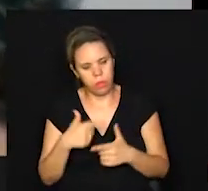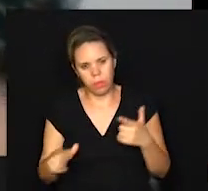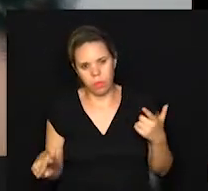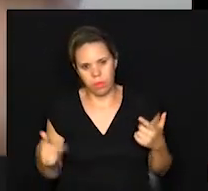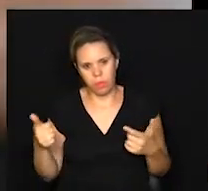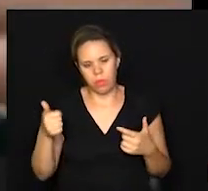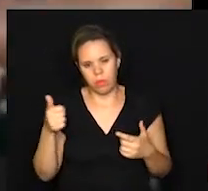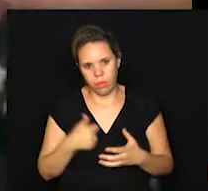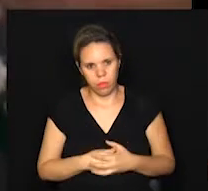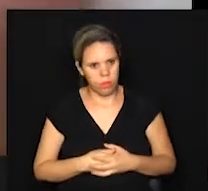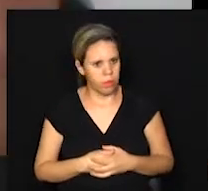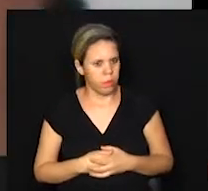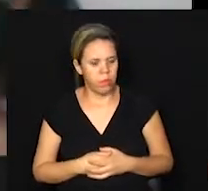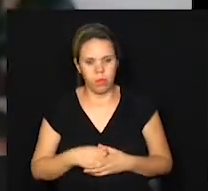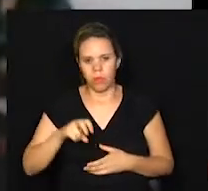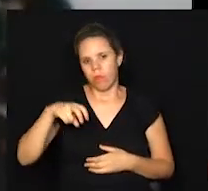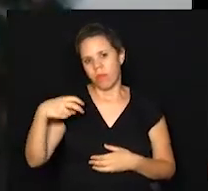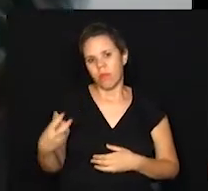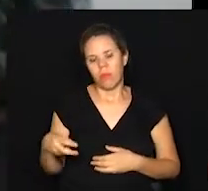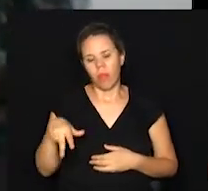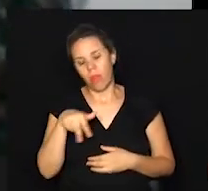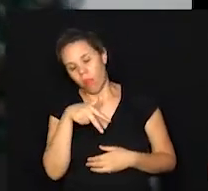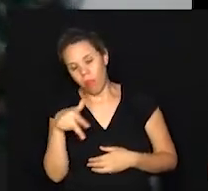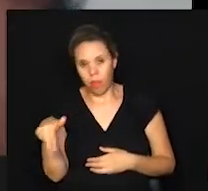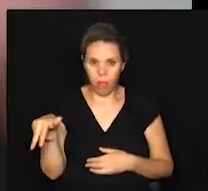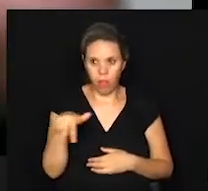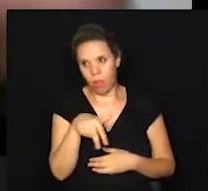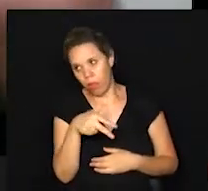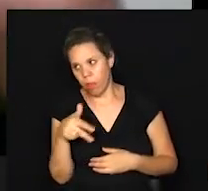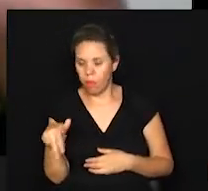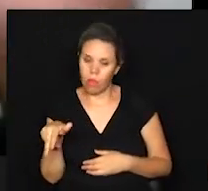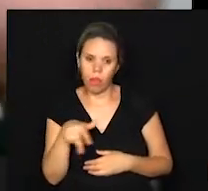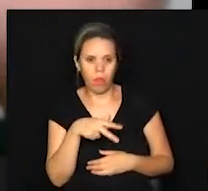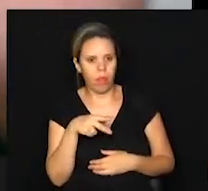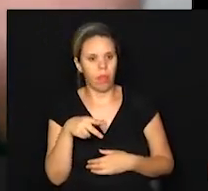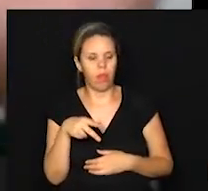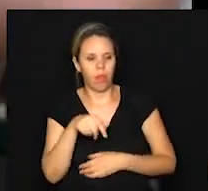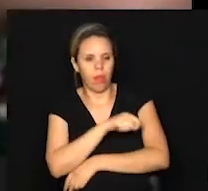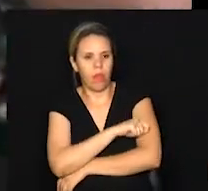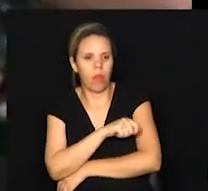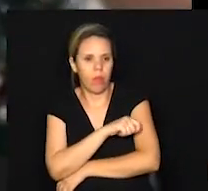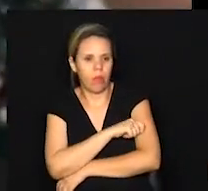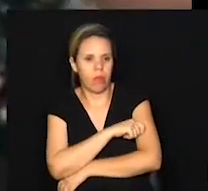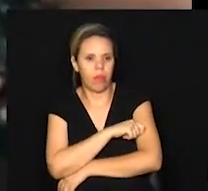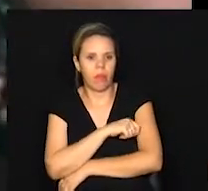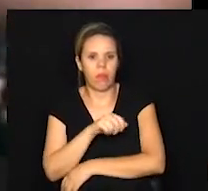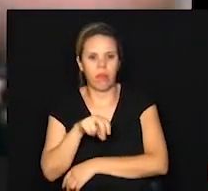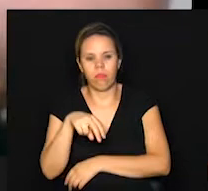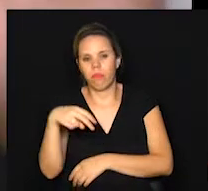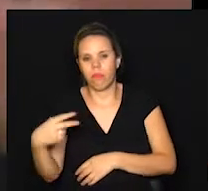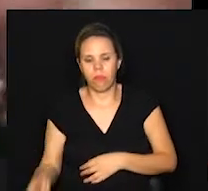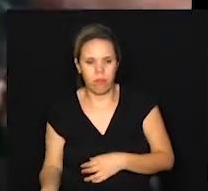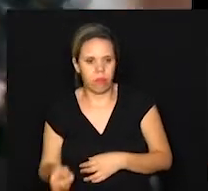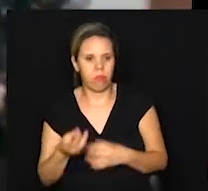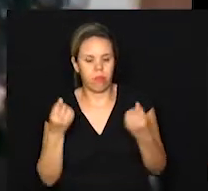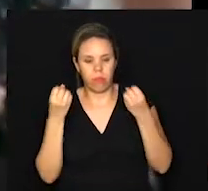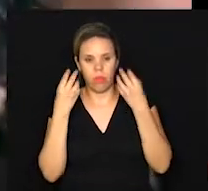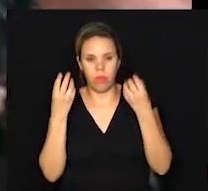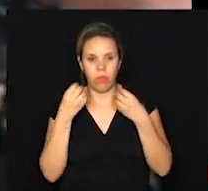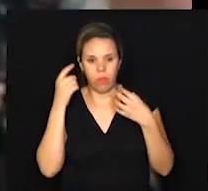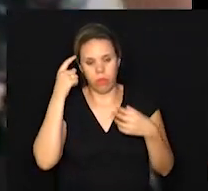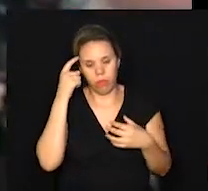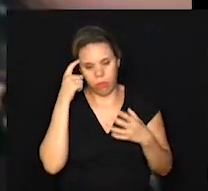vez eu dei uma balançada, eu até ouvi uma aluna dizer assim, bugou. É tanta informação que